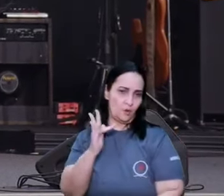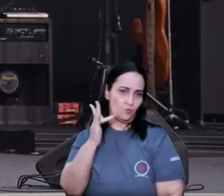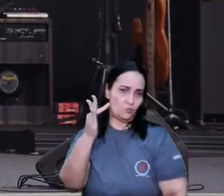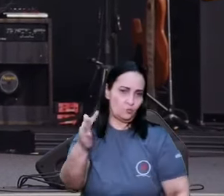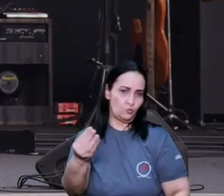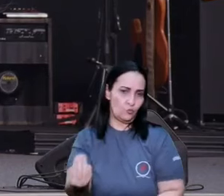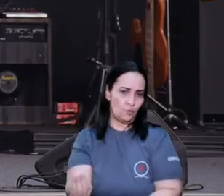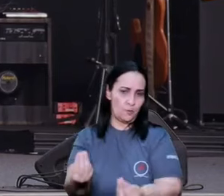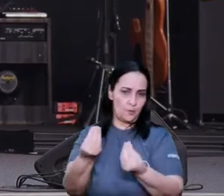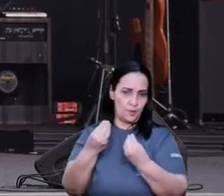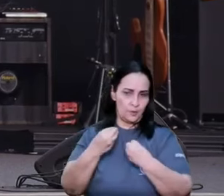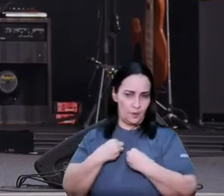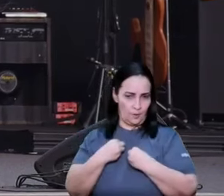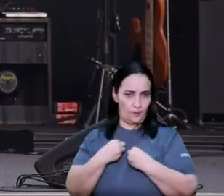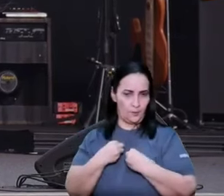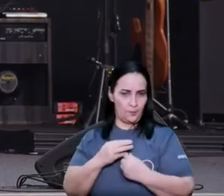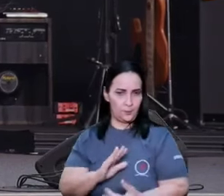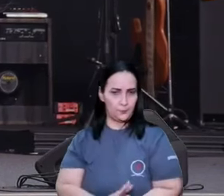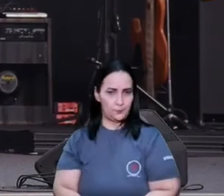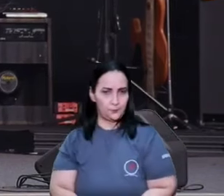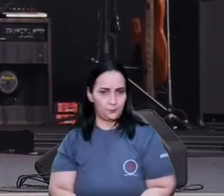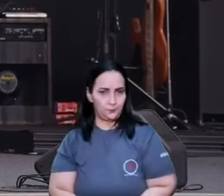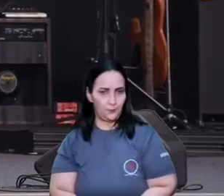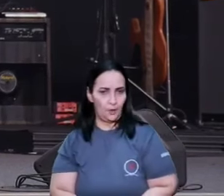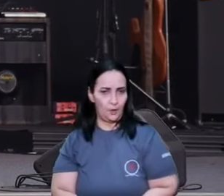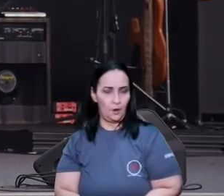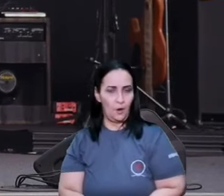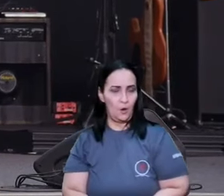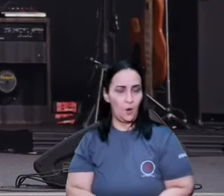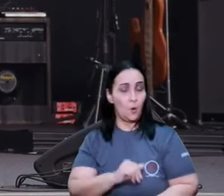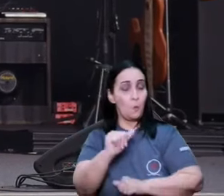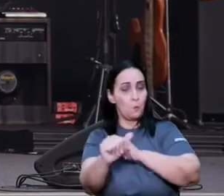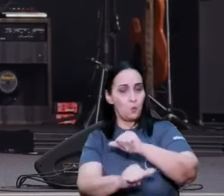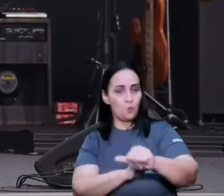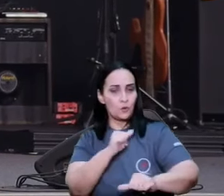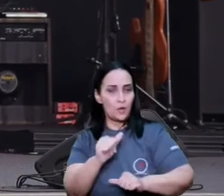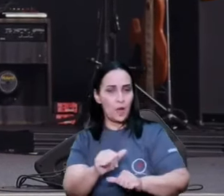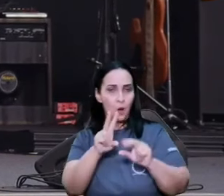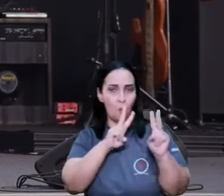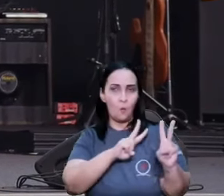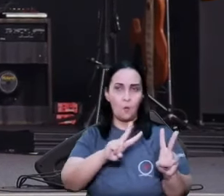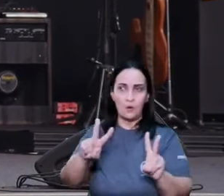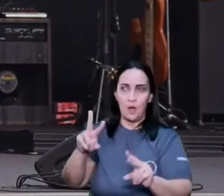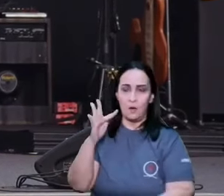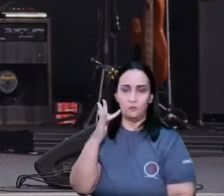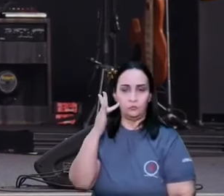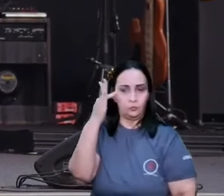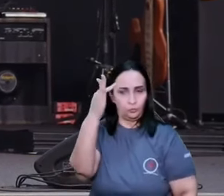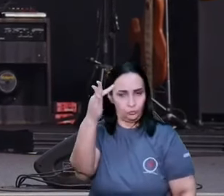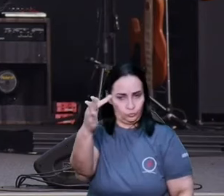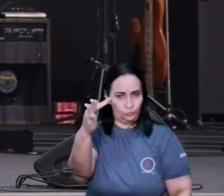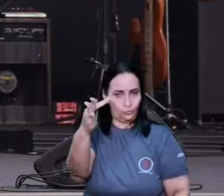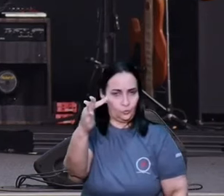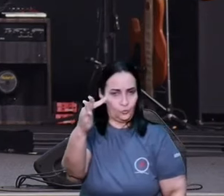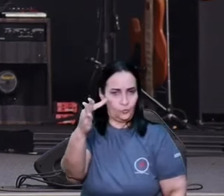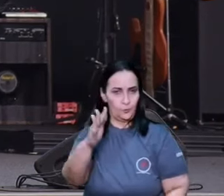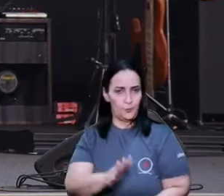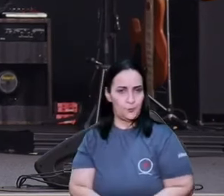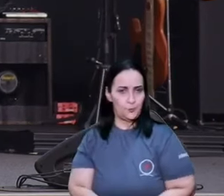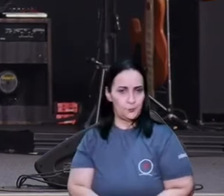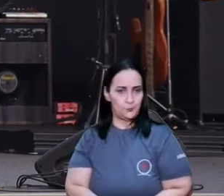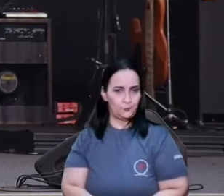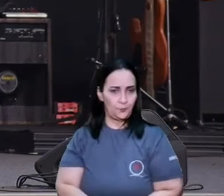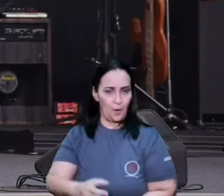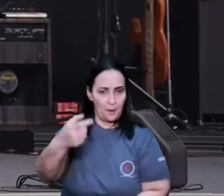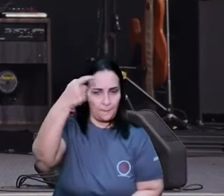do sepulto do sepulcro e fazendo ela olhar pro Futuro por Horizonte da vida Jesus está ativando a